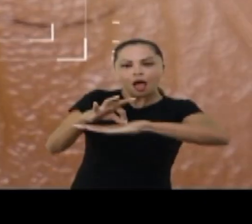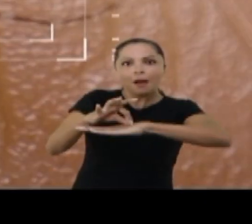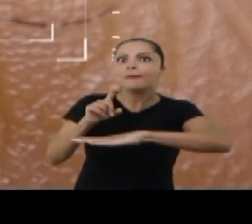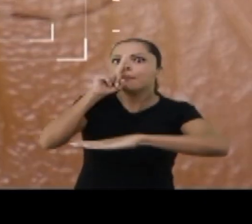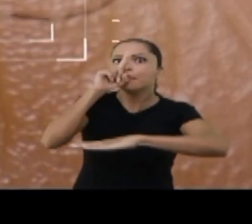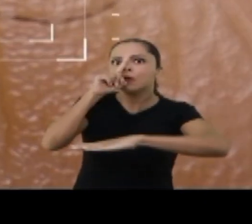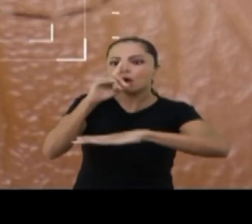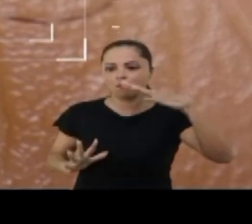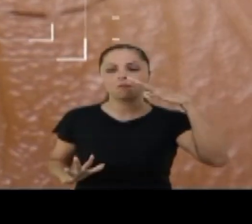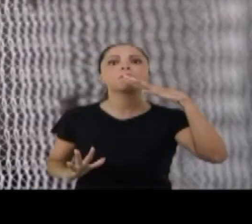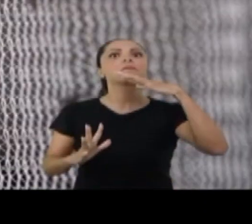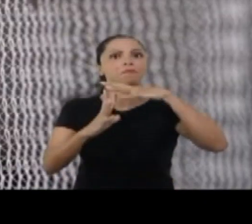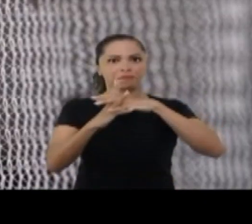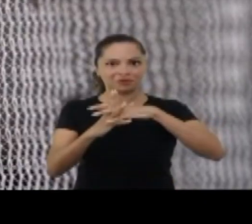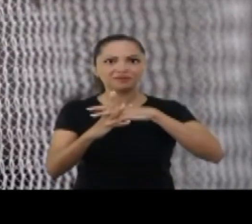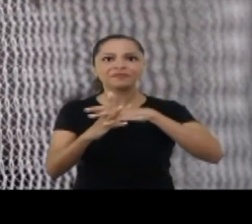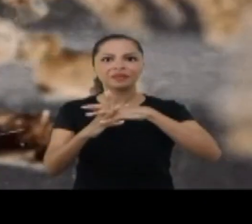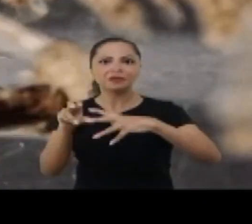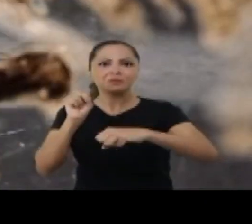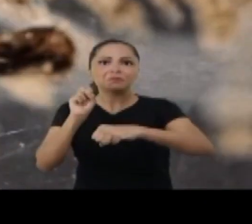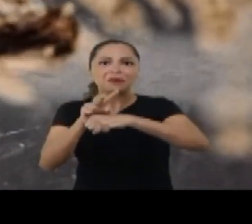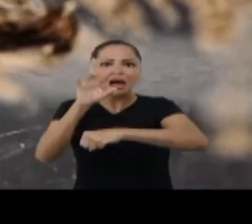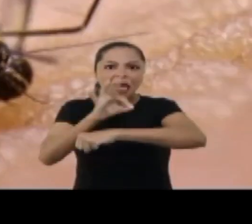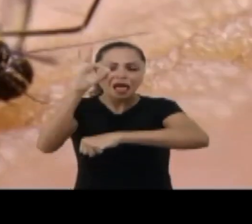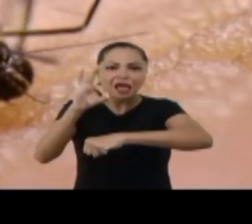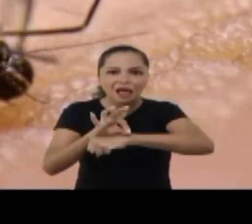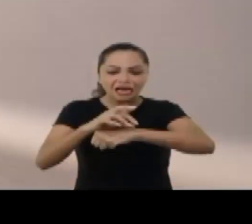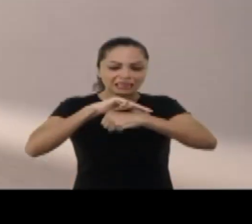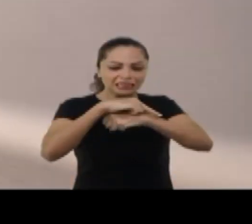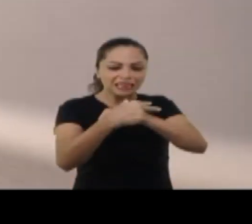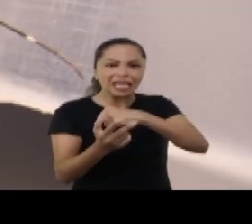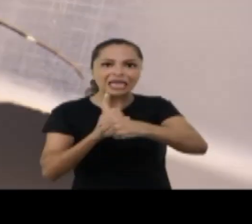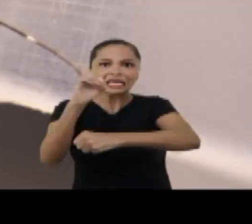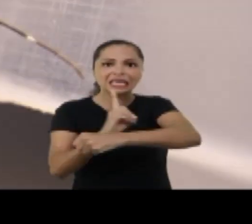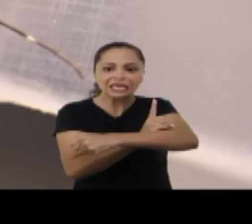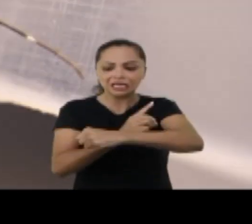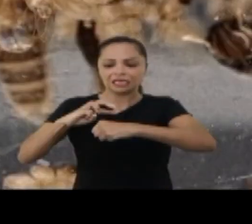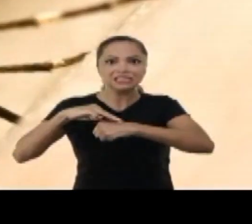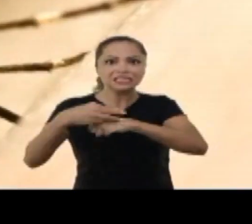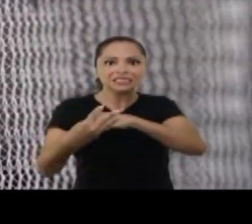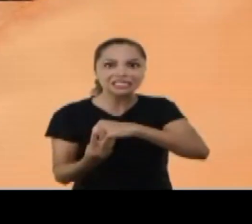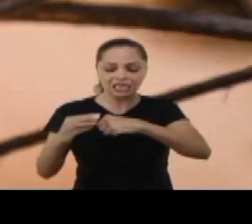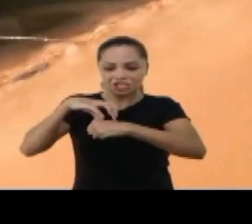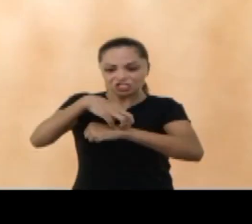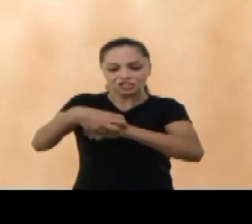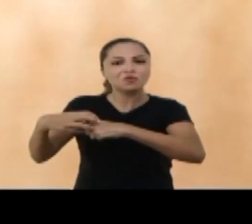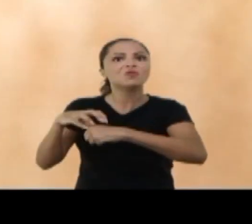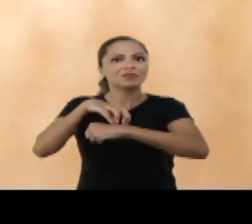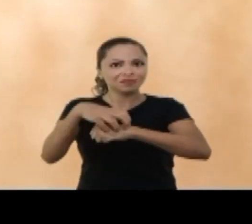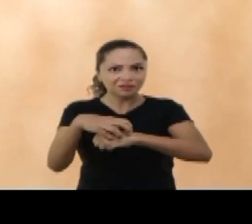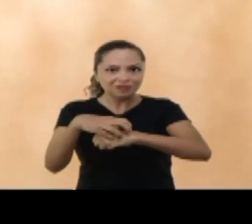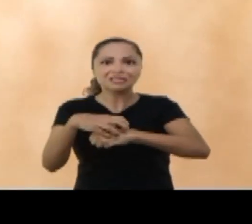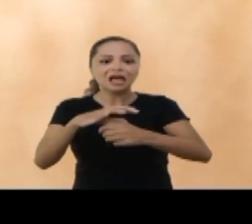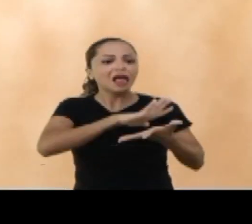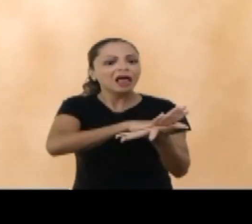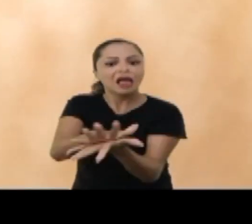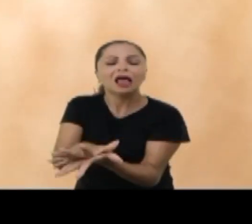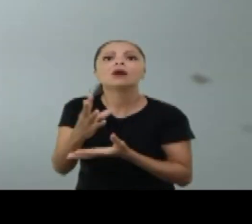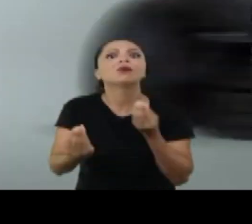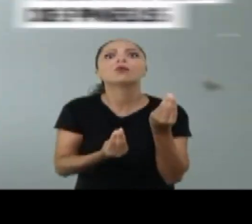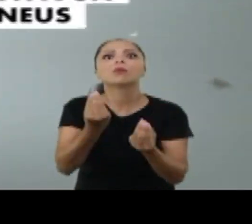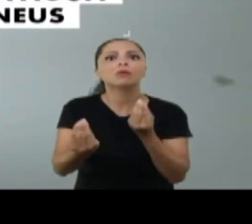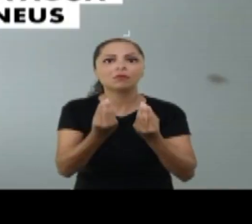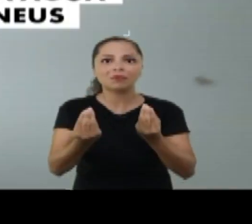É o mosquito. Ele pode transmitir a dengue, zika, chikungunya. Para acabar com o